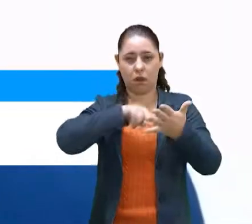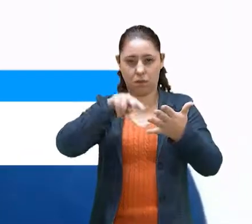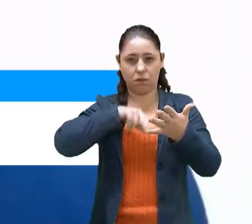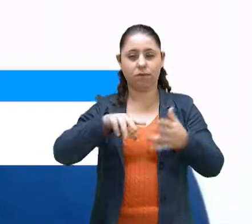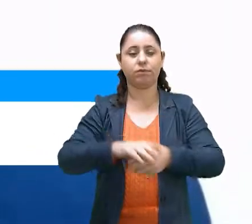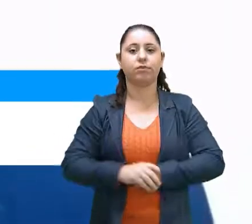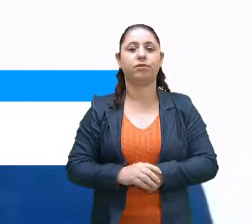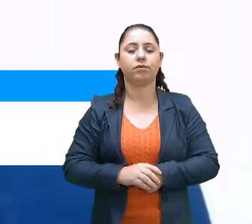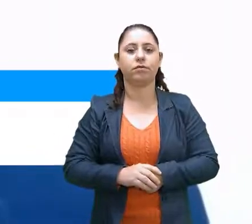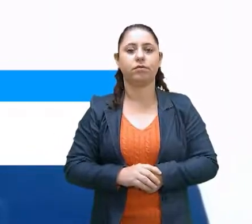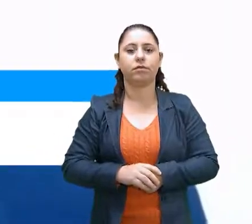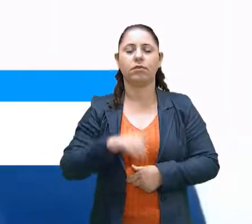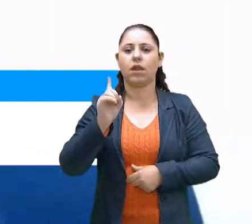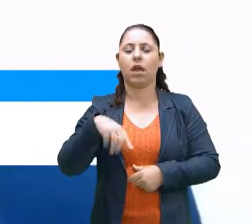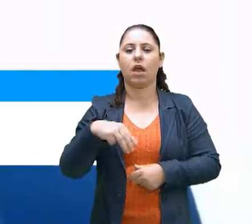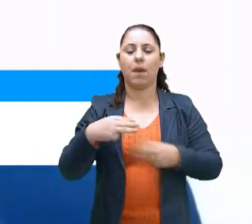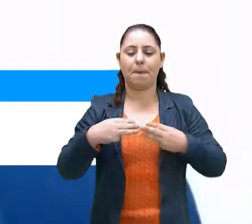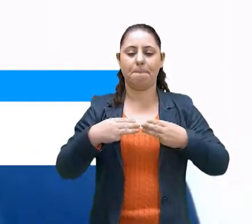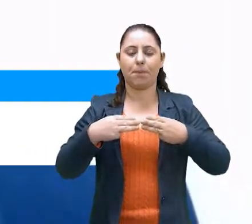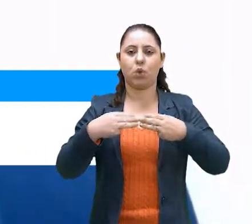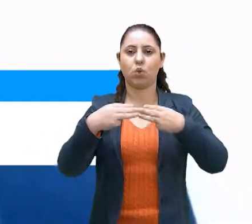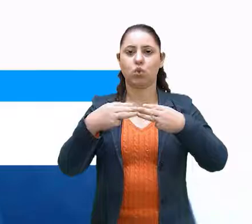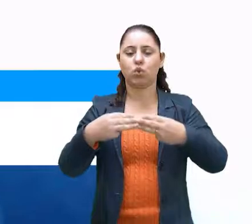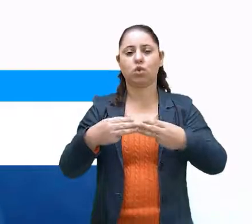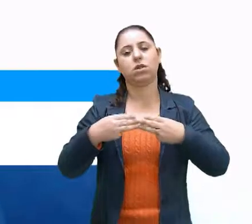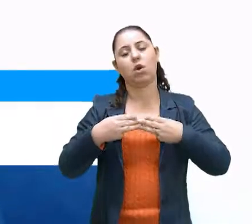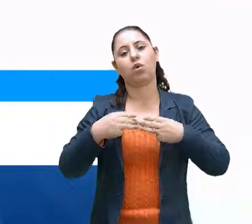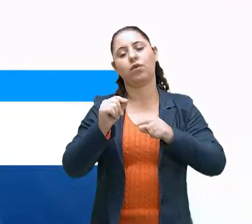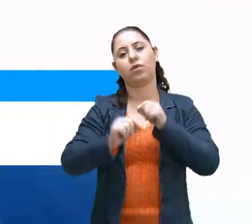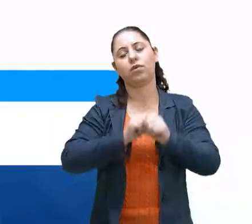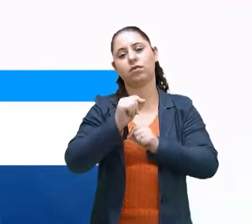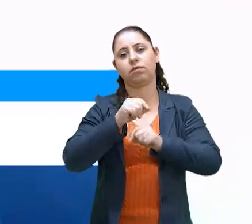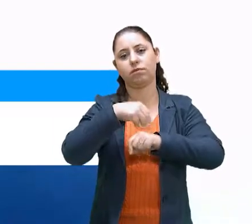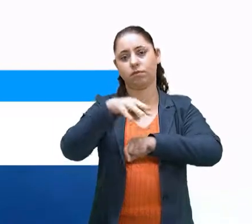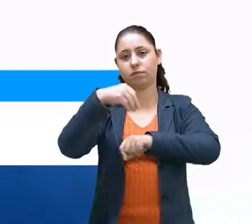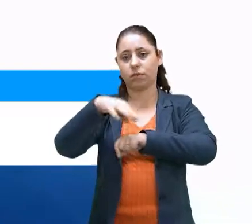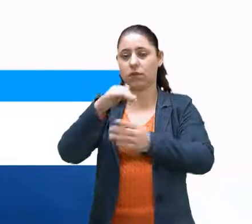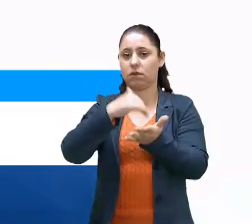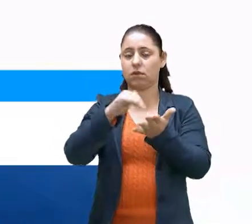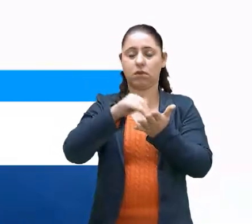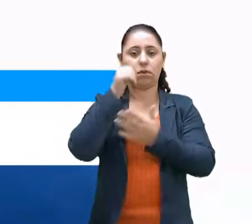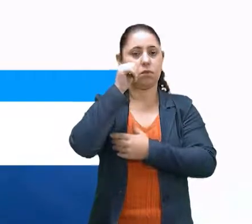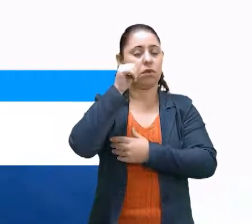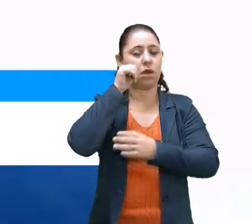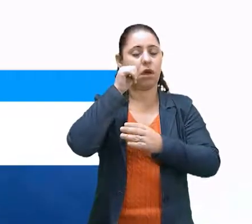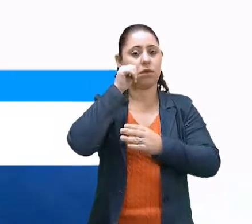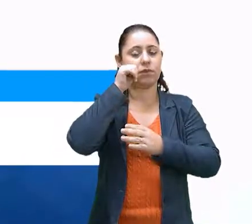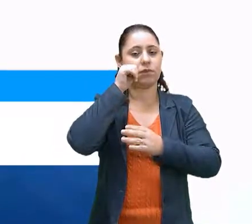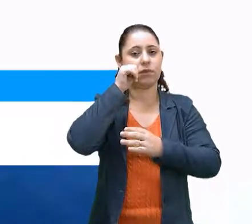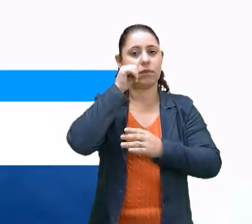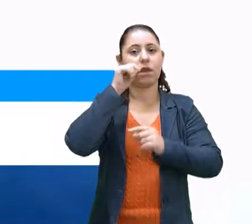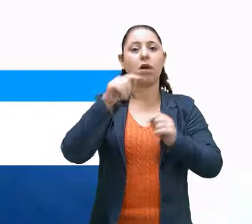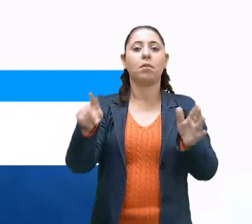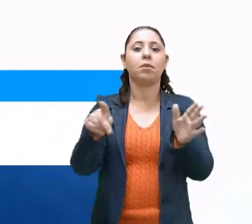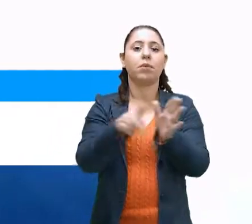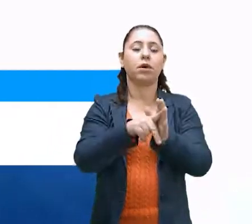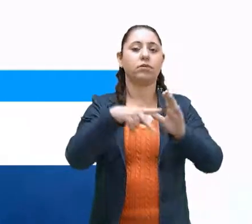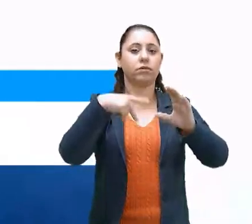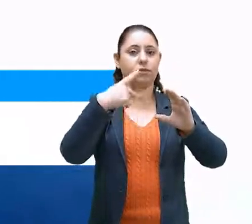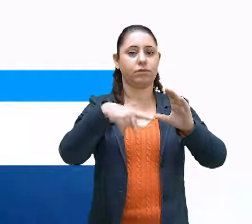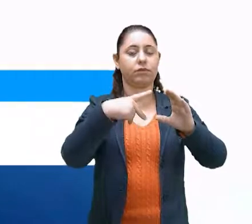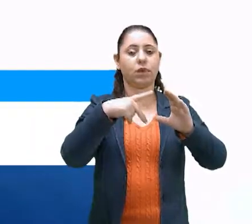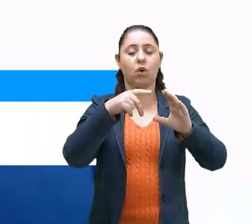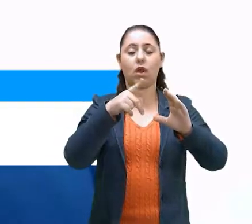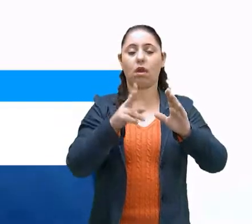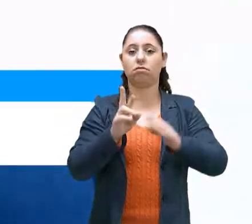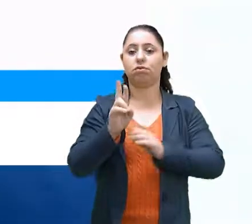ler esta moção que fora encaminhada pela Secretaria da Mulher da Câmara dos Deputados,